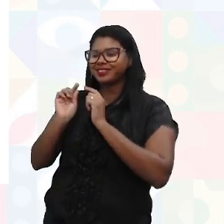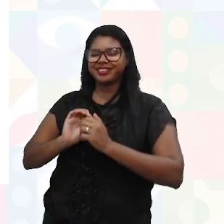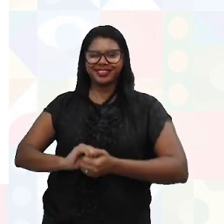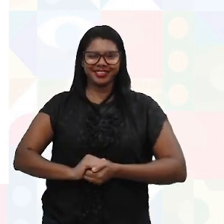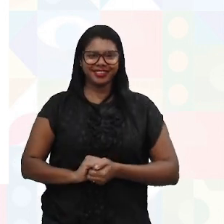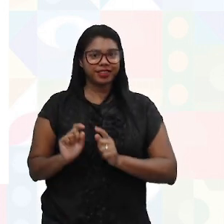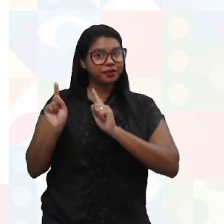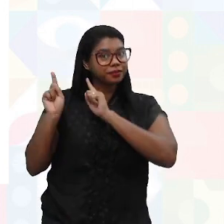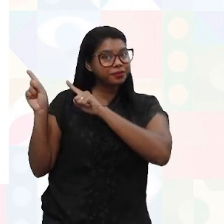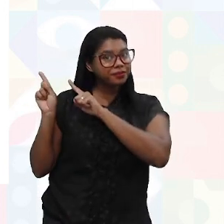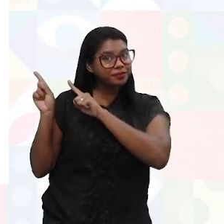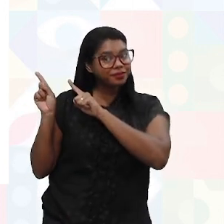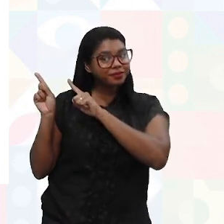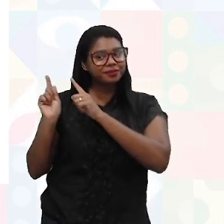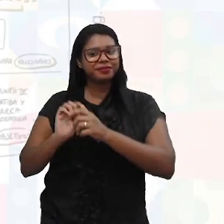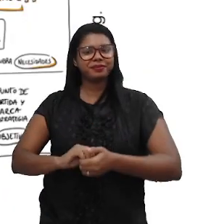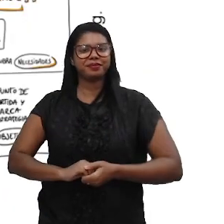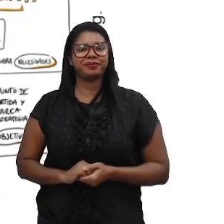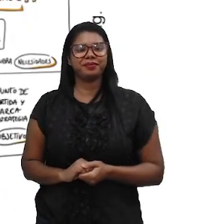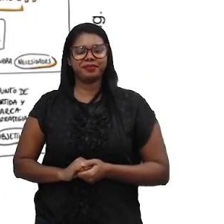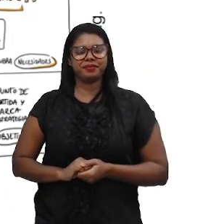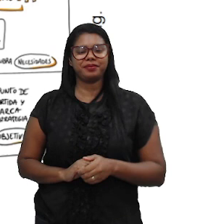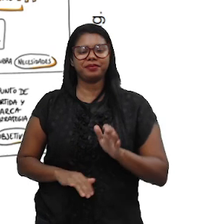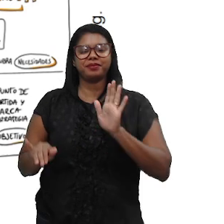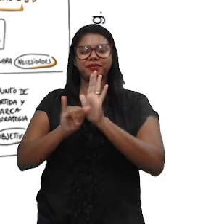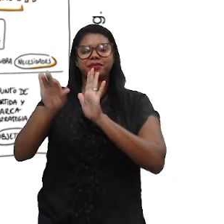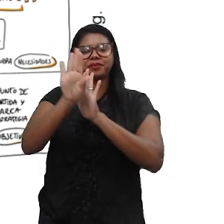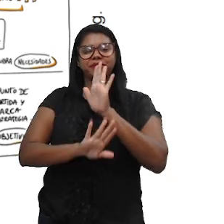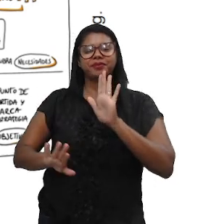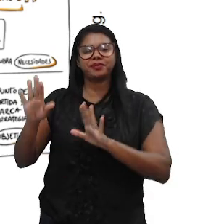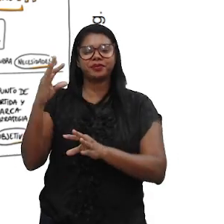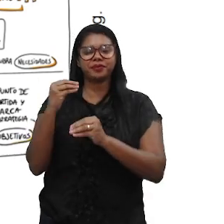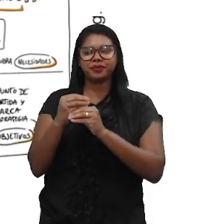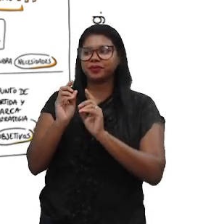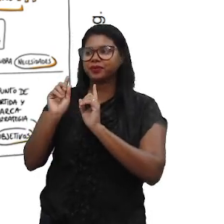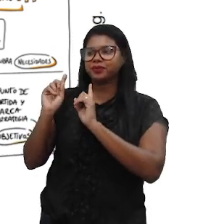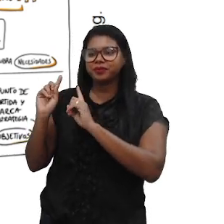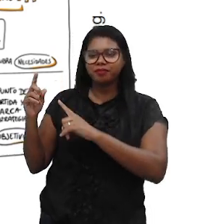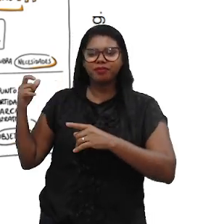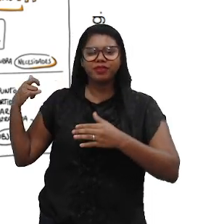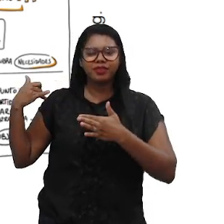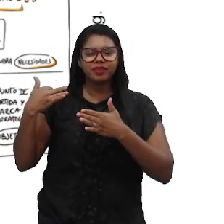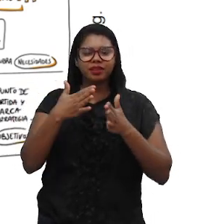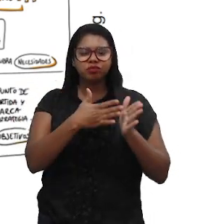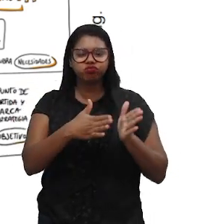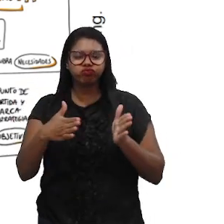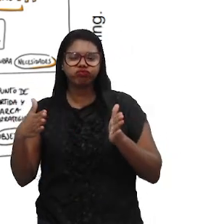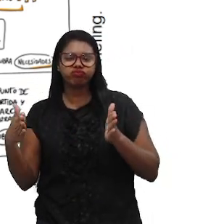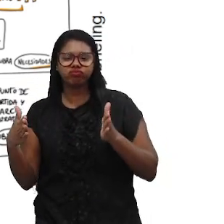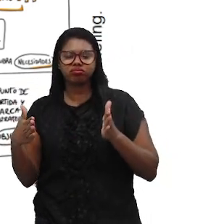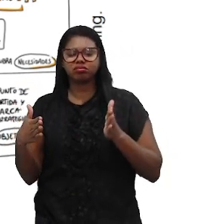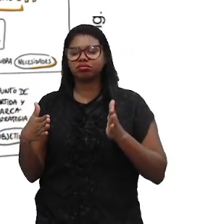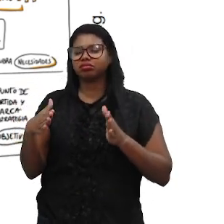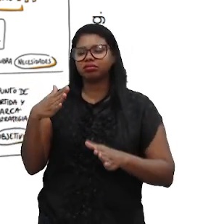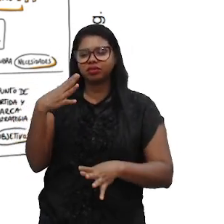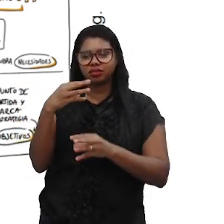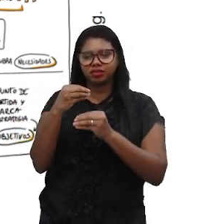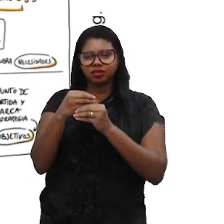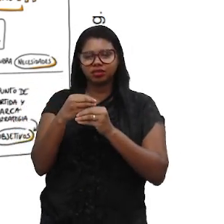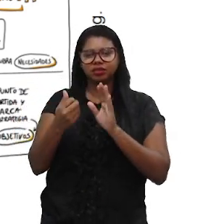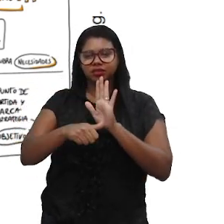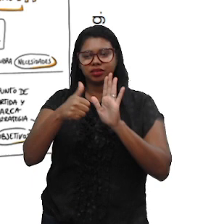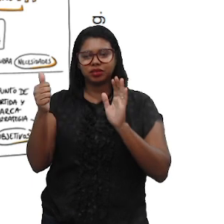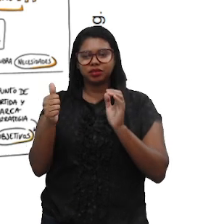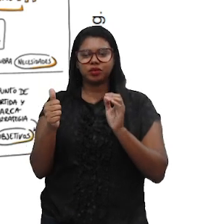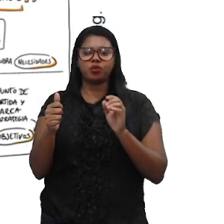E aí a gente chega na ilustração propriamente dita. Ela passa por várias etapas, né? A gente não pega, abre um programa no